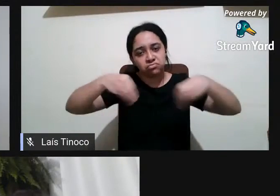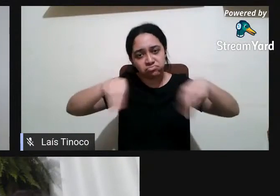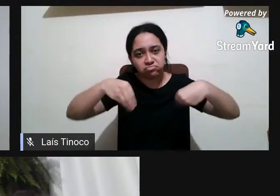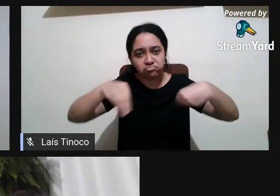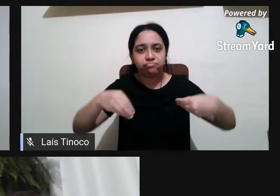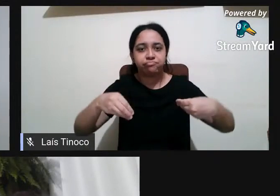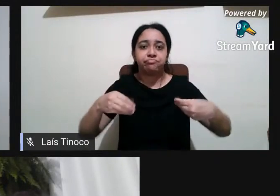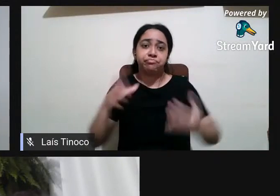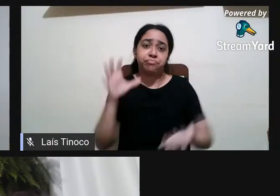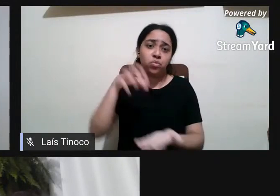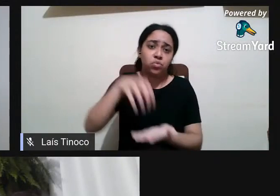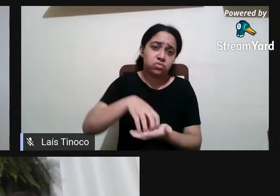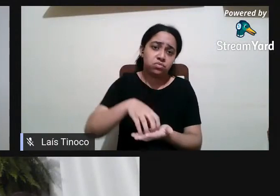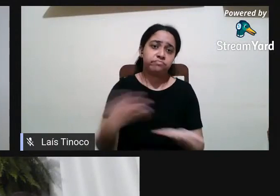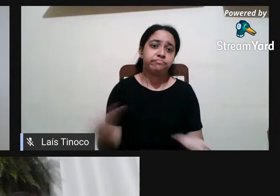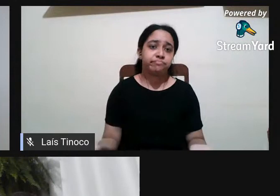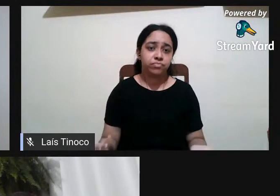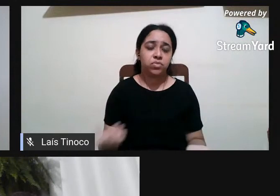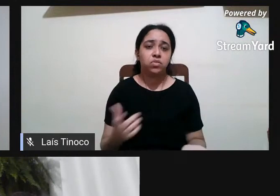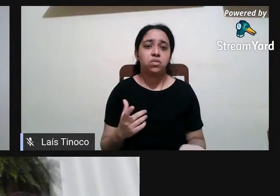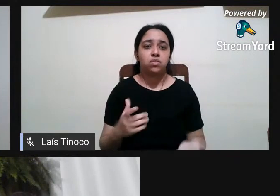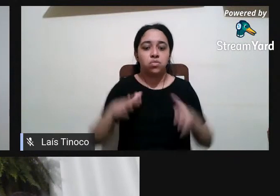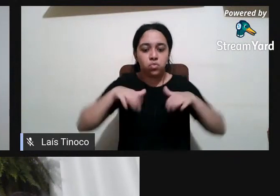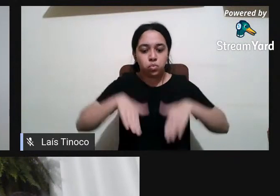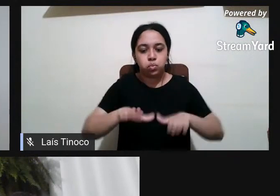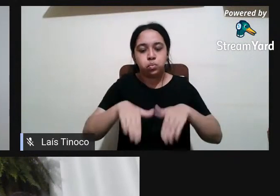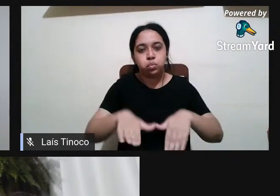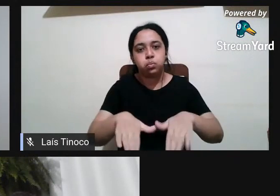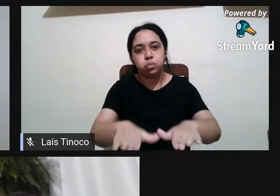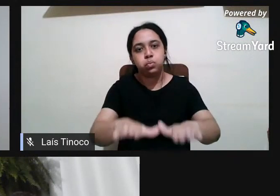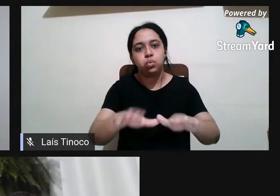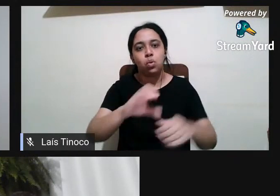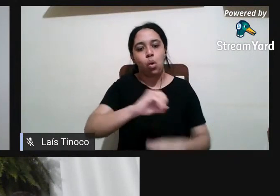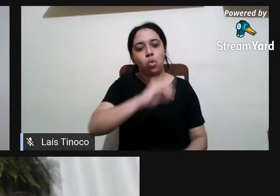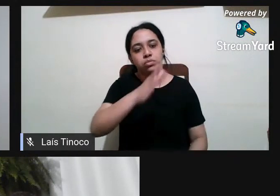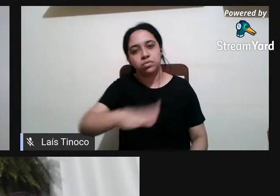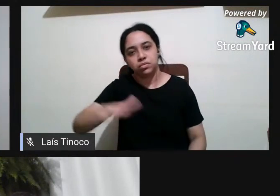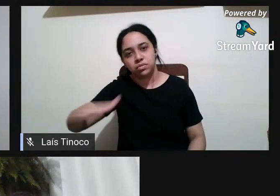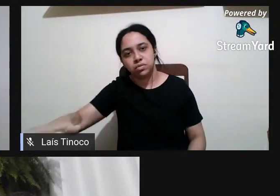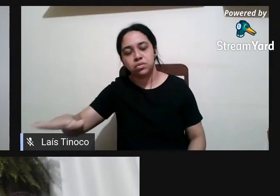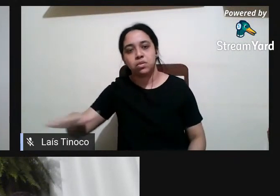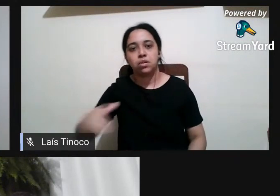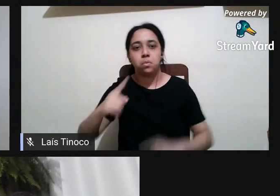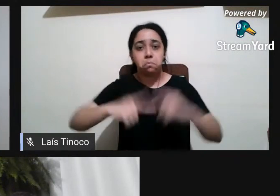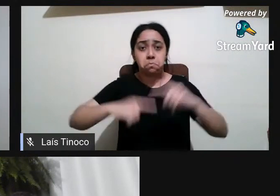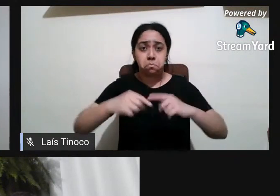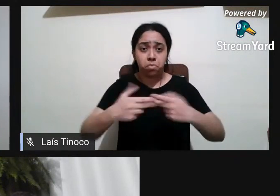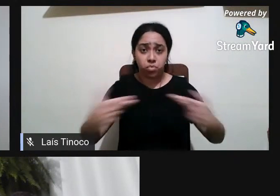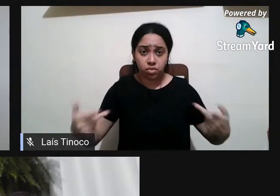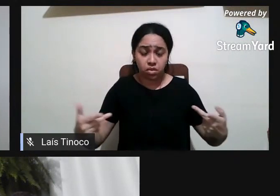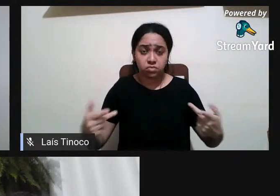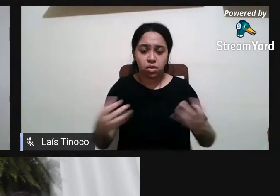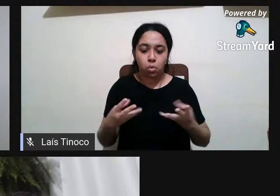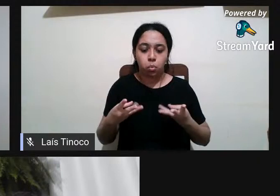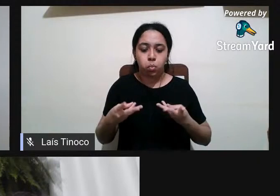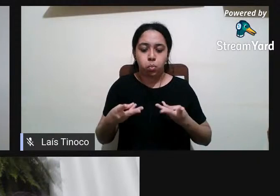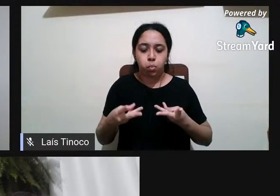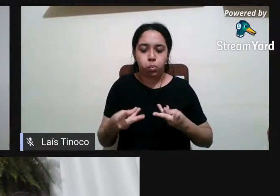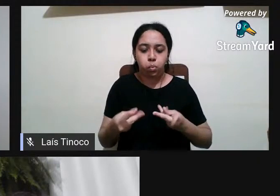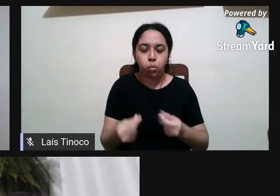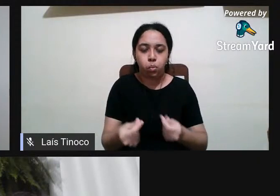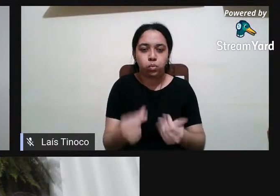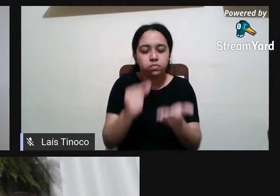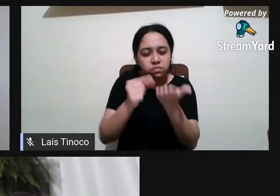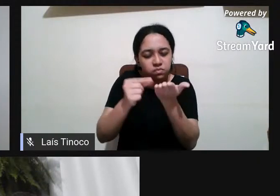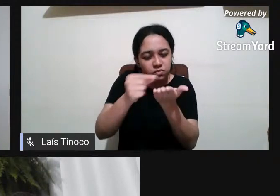região. As próprias correntes oceânicas, nos giros oceânicos, né? Aquele material que está se degradando lá em partículas menores,